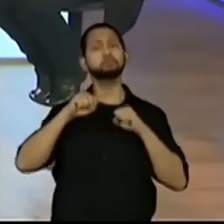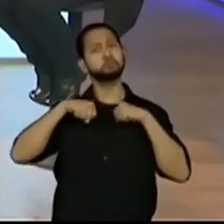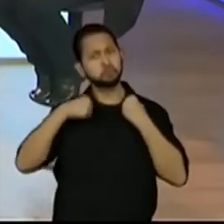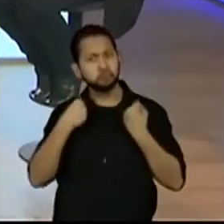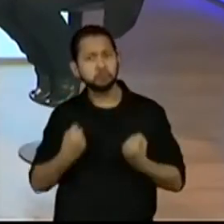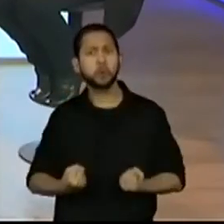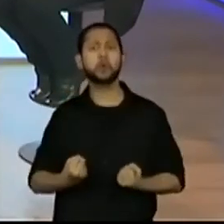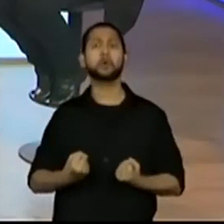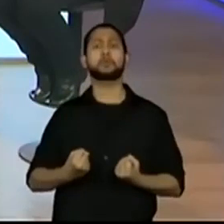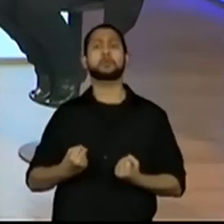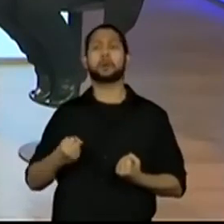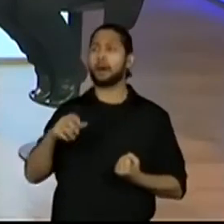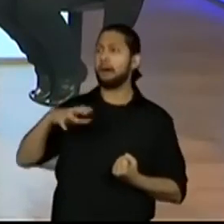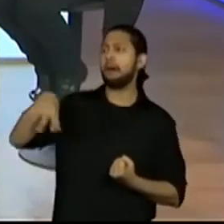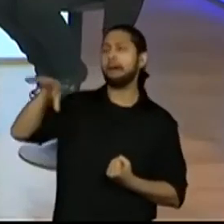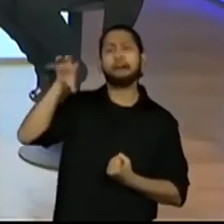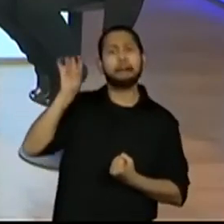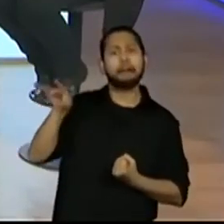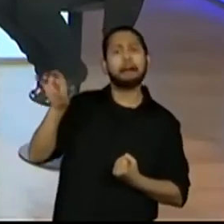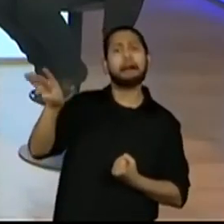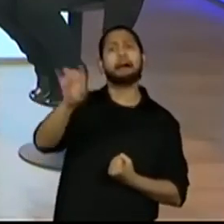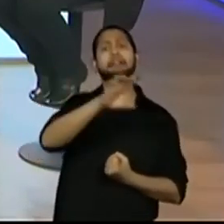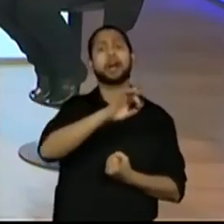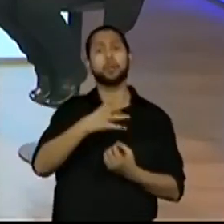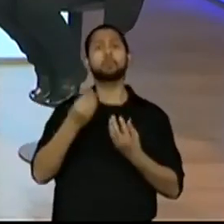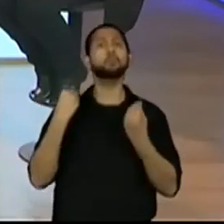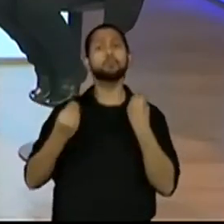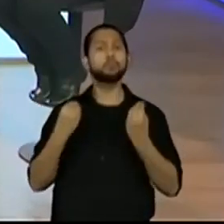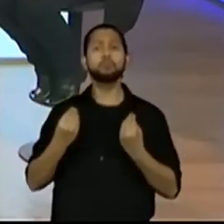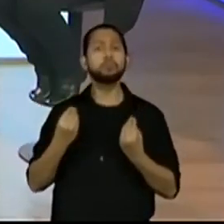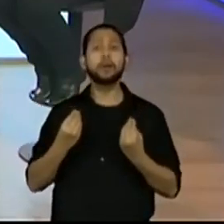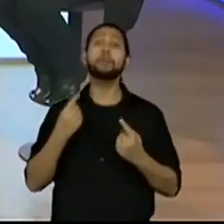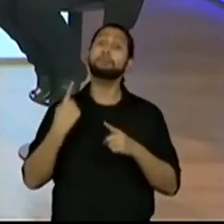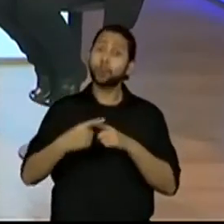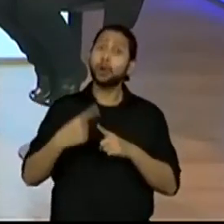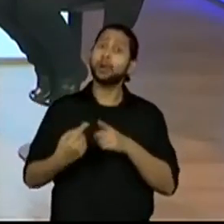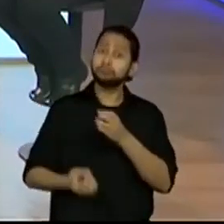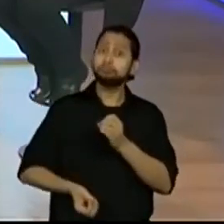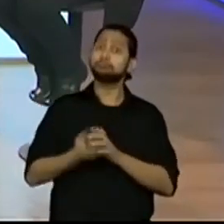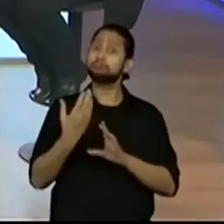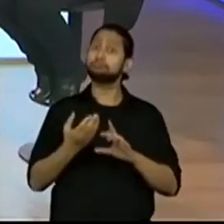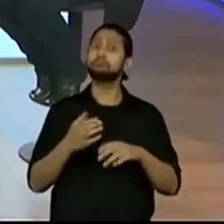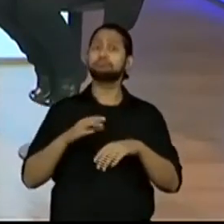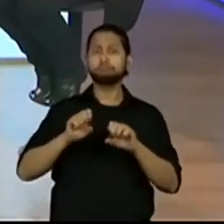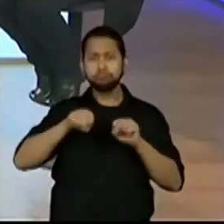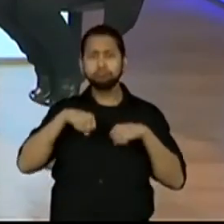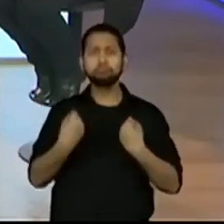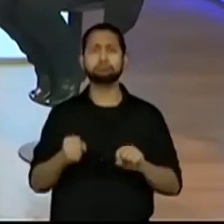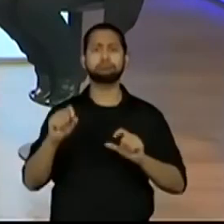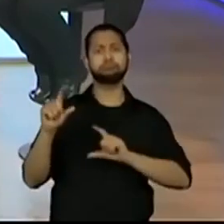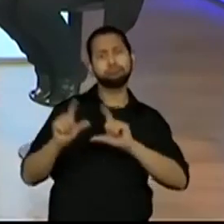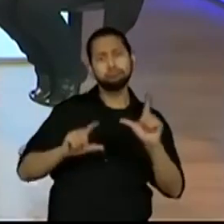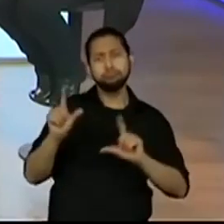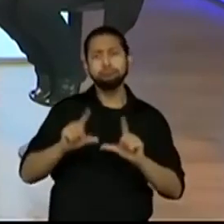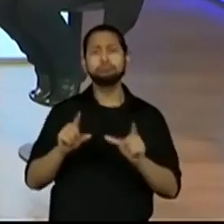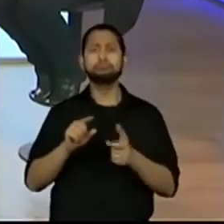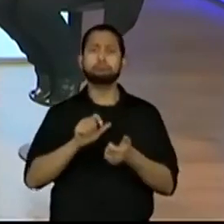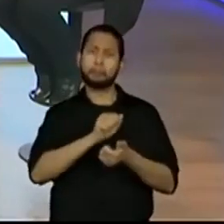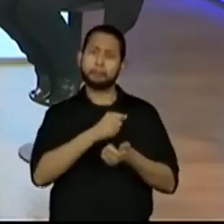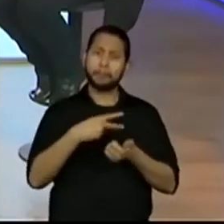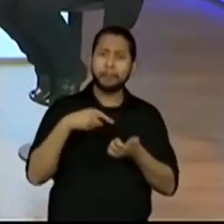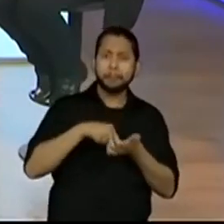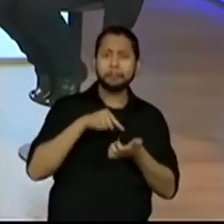que essa modalidade dê certo, que ela continue, dessa maneira,